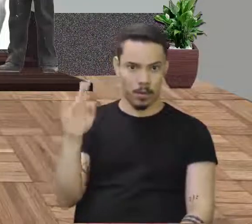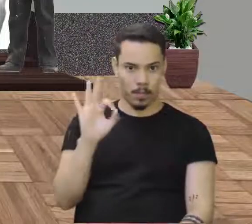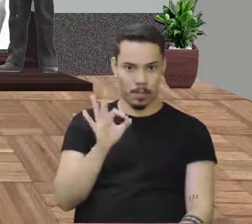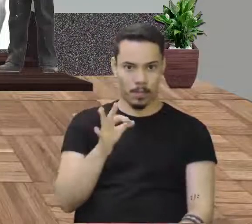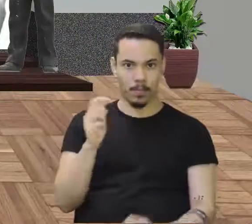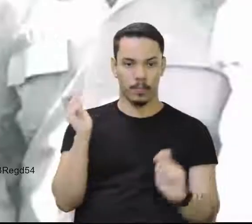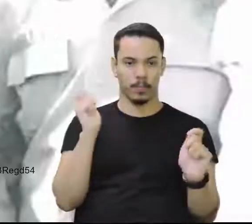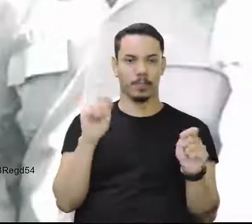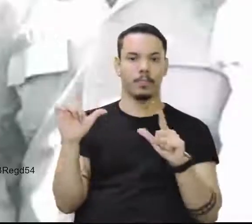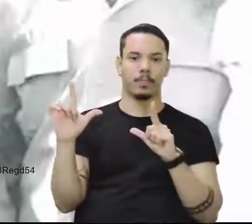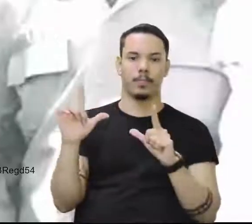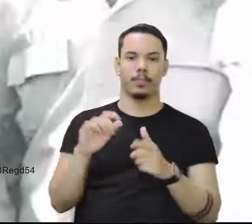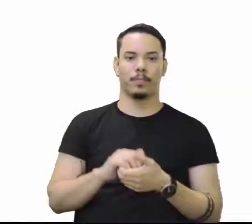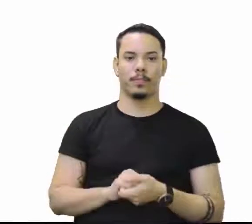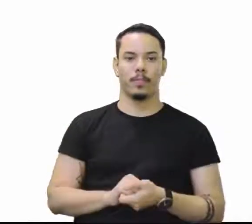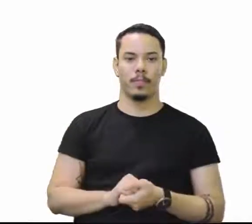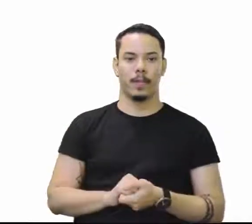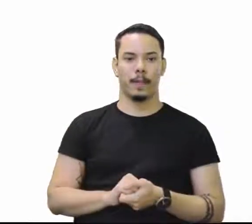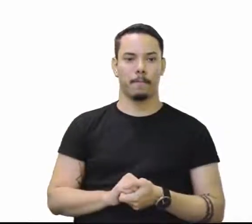aí.